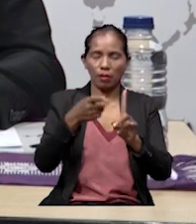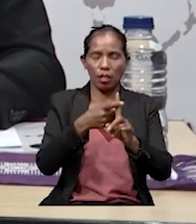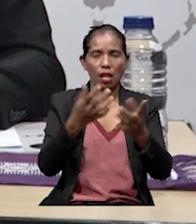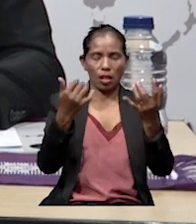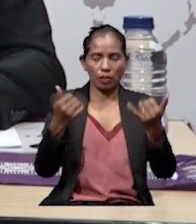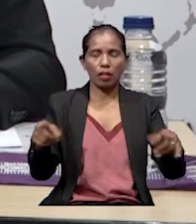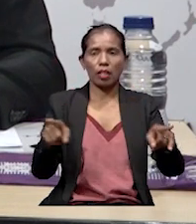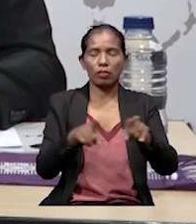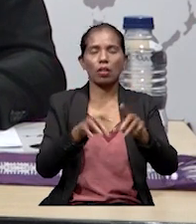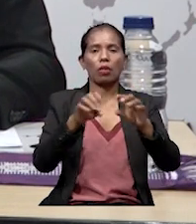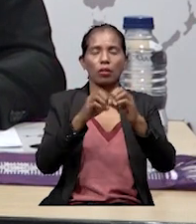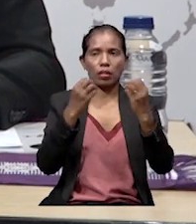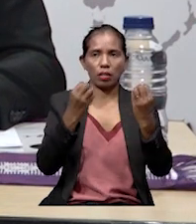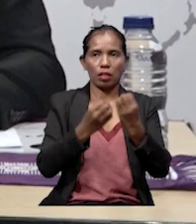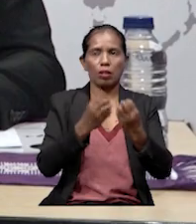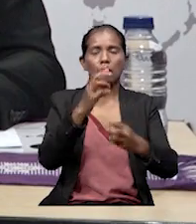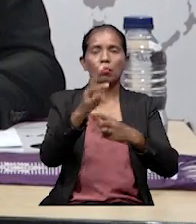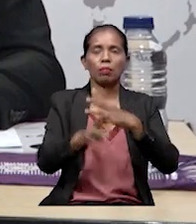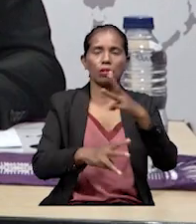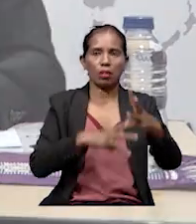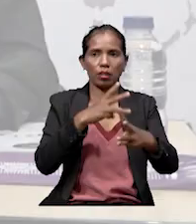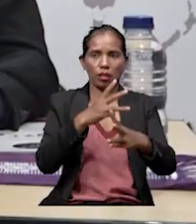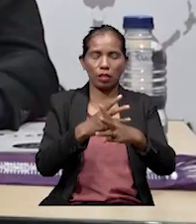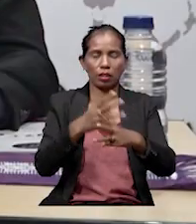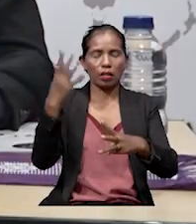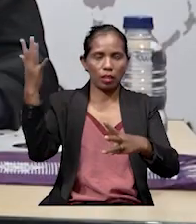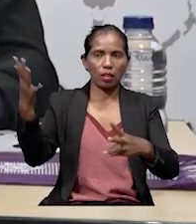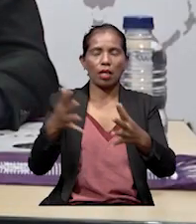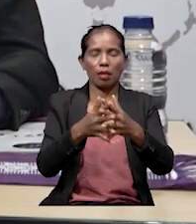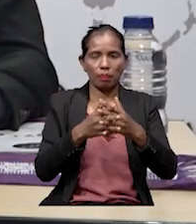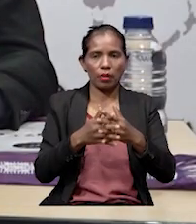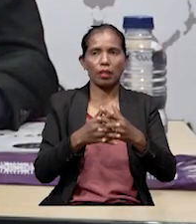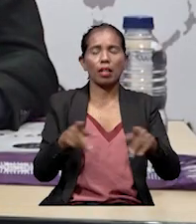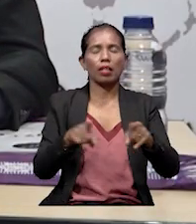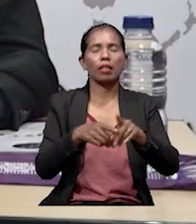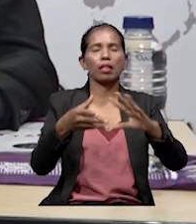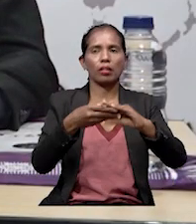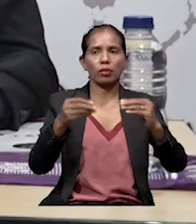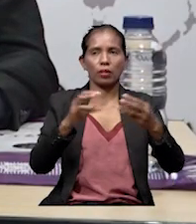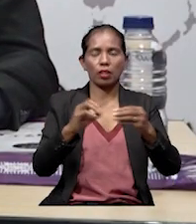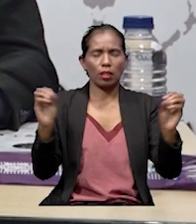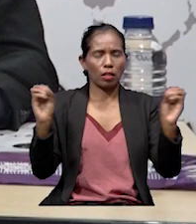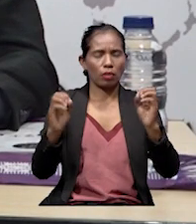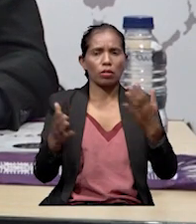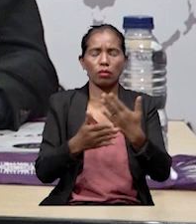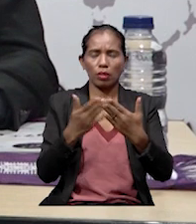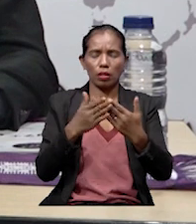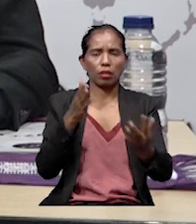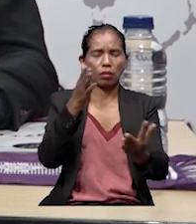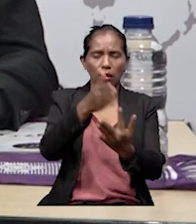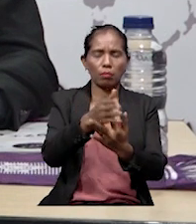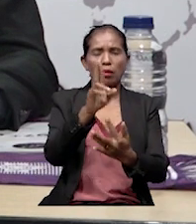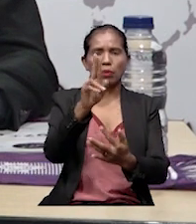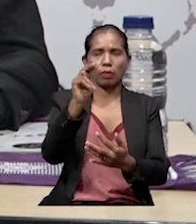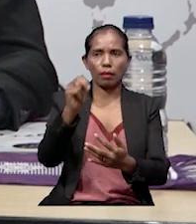nuda organização multilateral em Nova Iorque. Passo histórico vida, lá os fácil atubatama e UN. Tamba